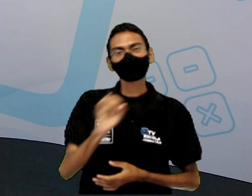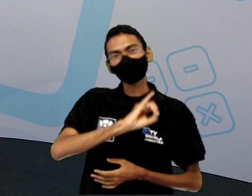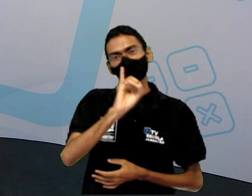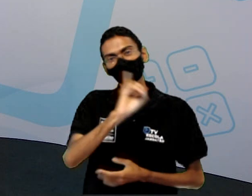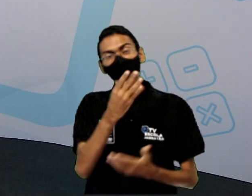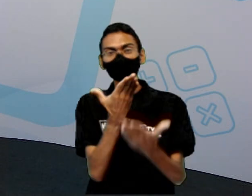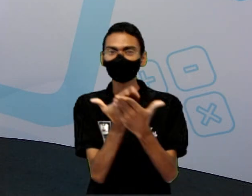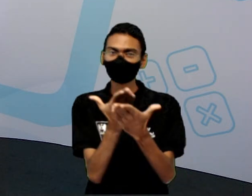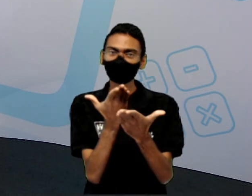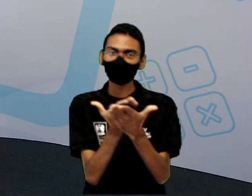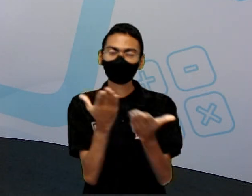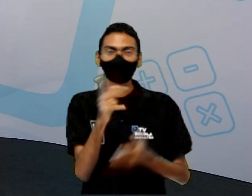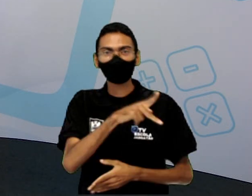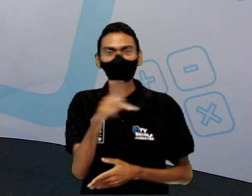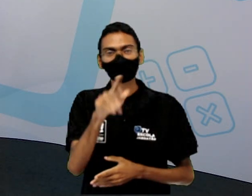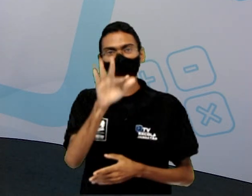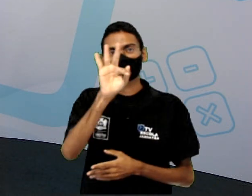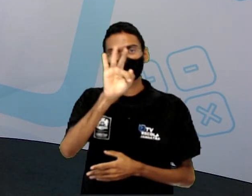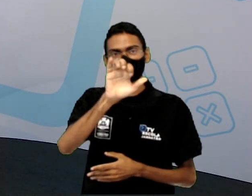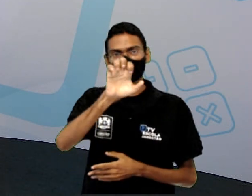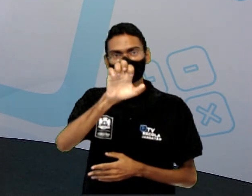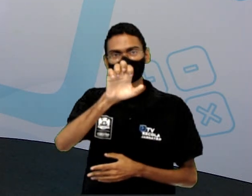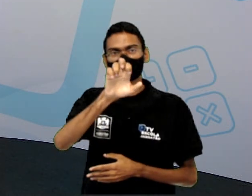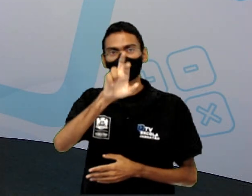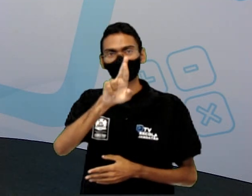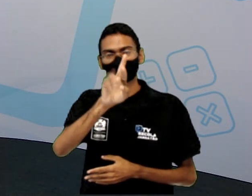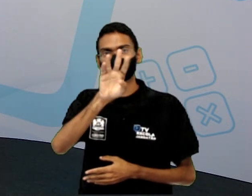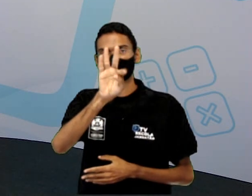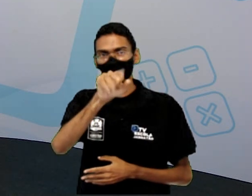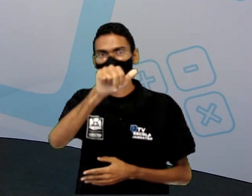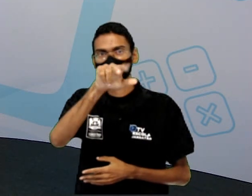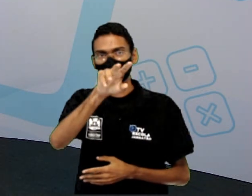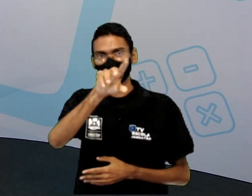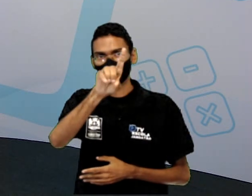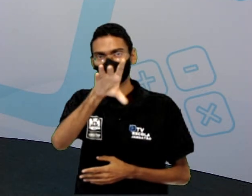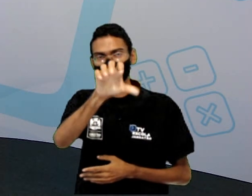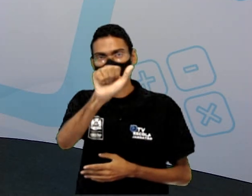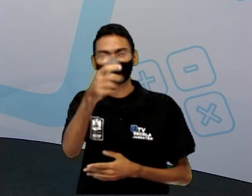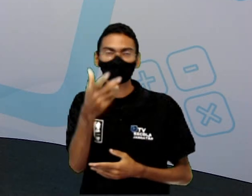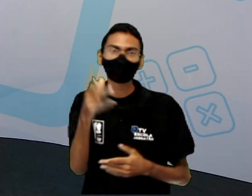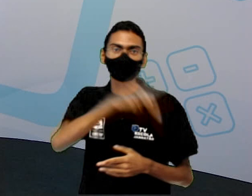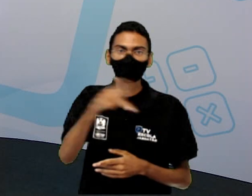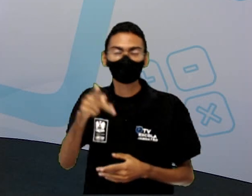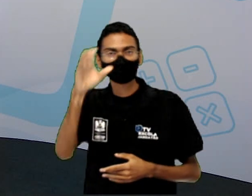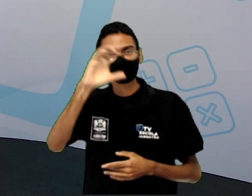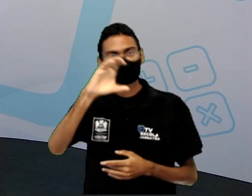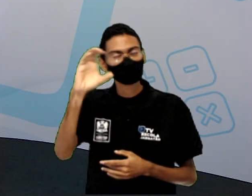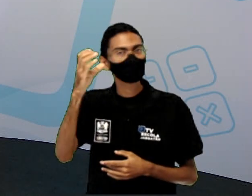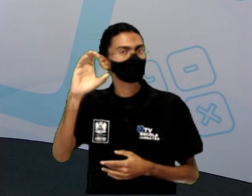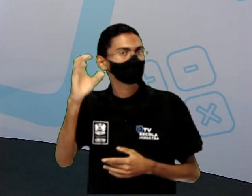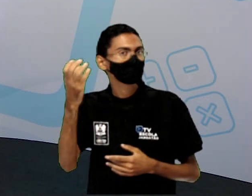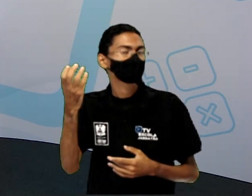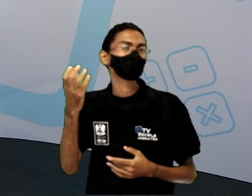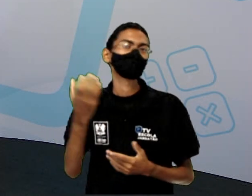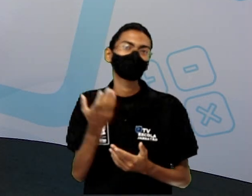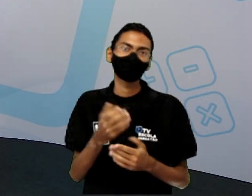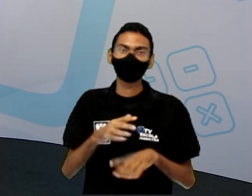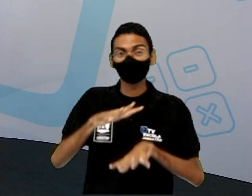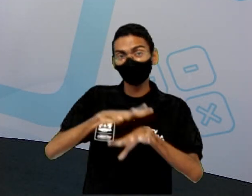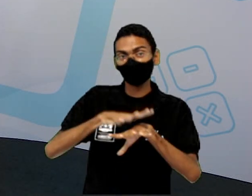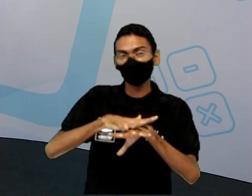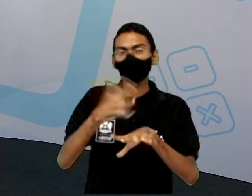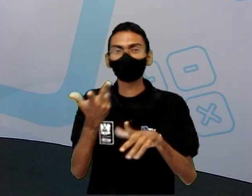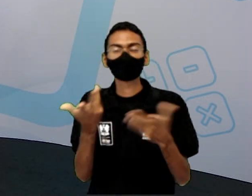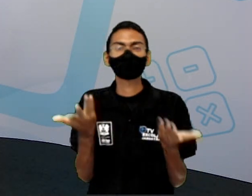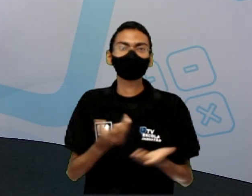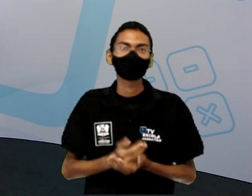Olá, estudantes, aqui é a professora Fernanda, professora de Ciências, e hoje nós teremos mais uma aula do 7º ano